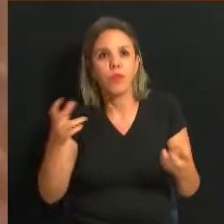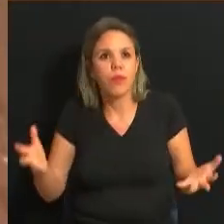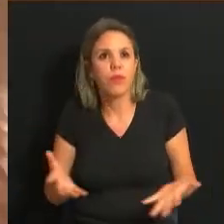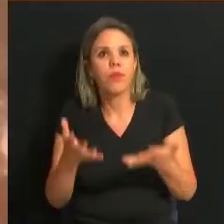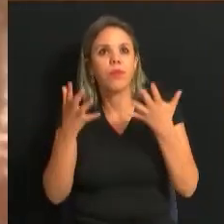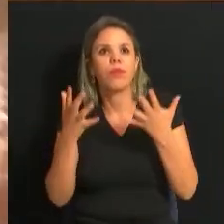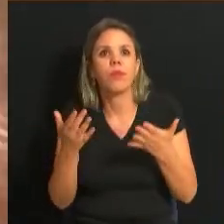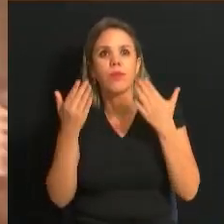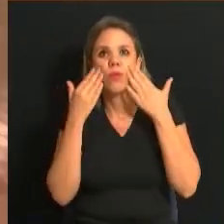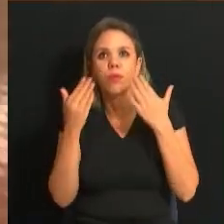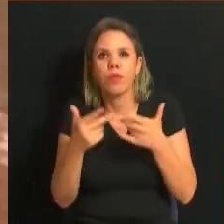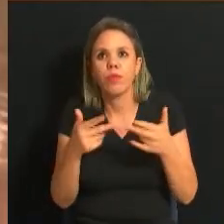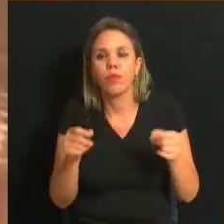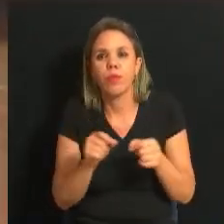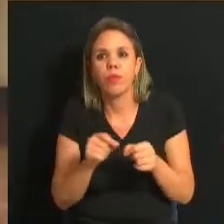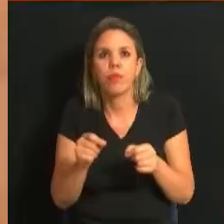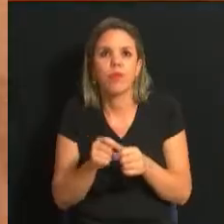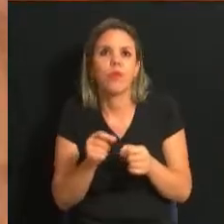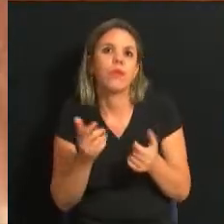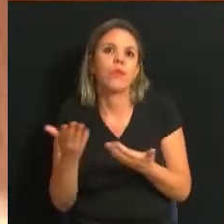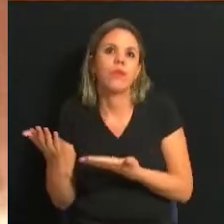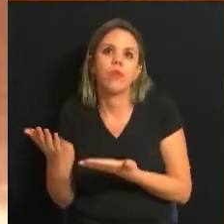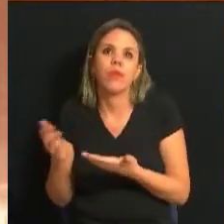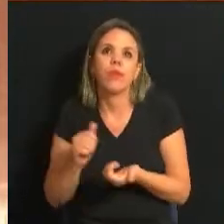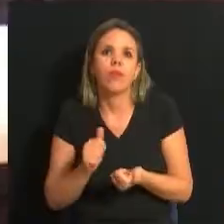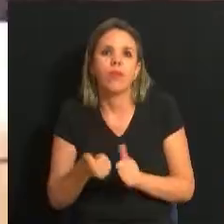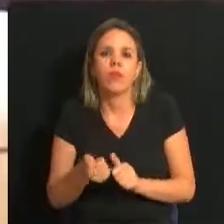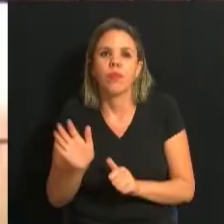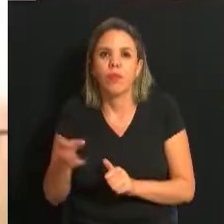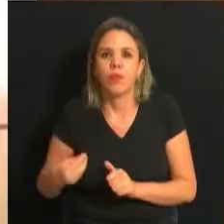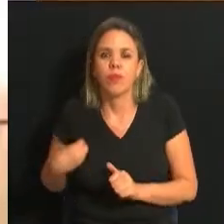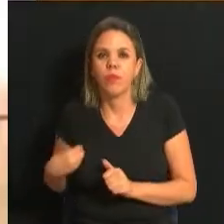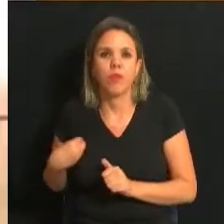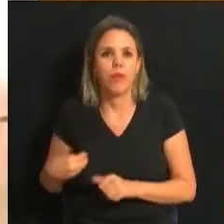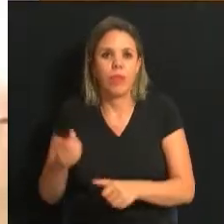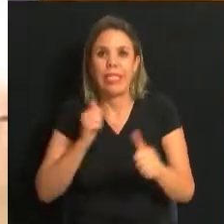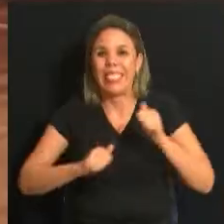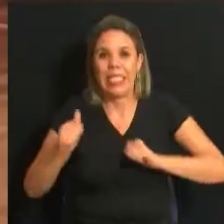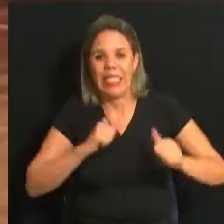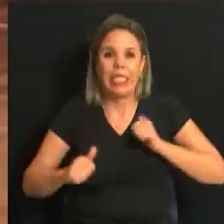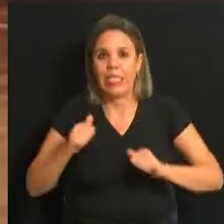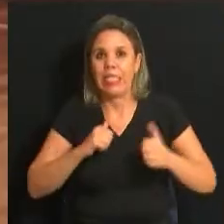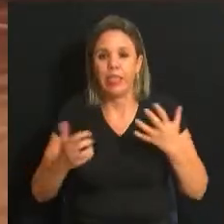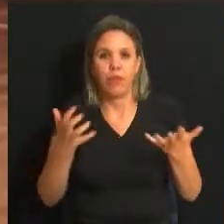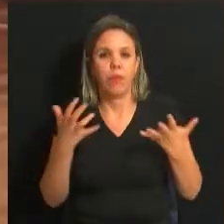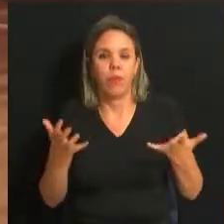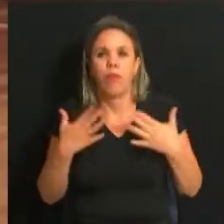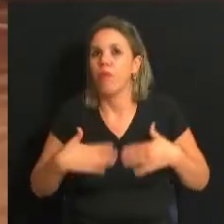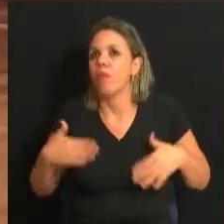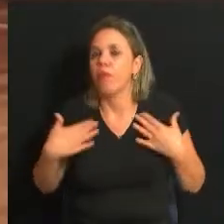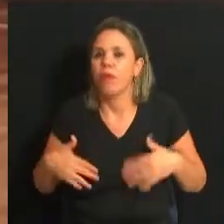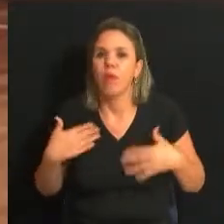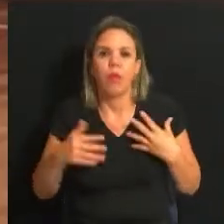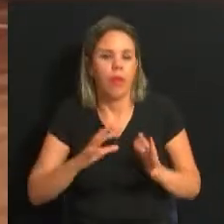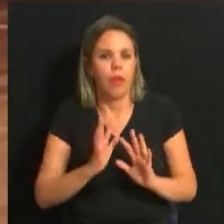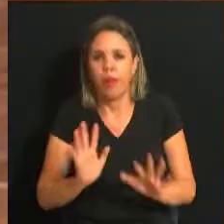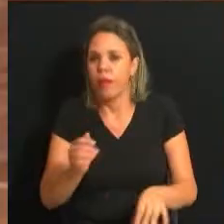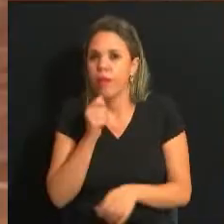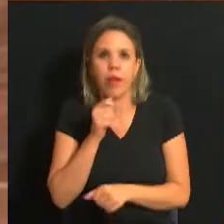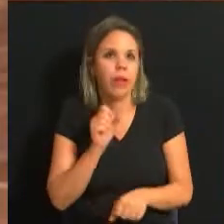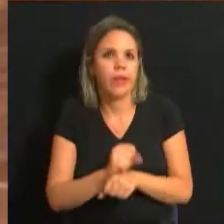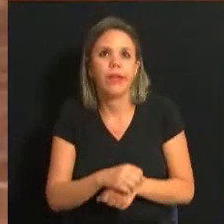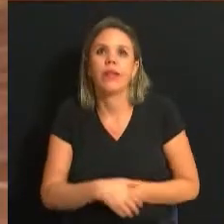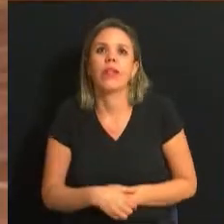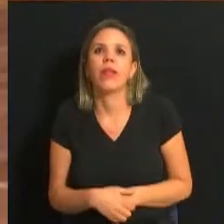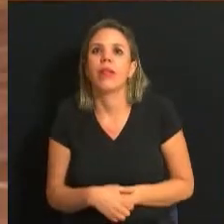uma maratona de jogos. Jogadores já estão super ansiosos. Mas calma, a bola não tá rolando por enquanto,